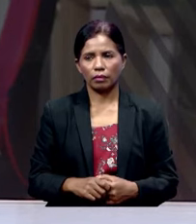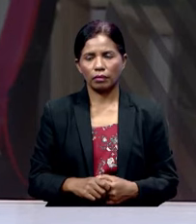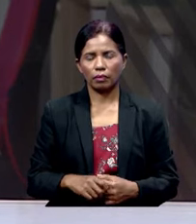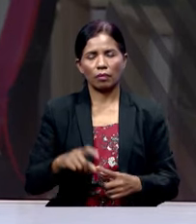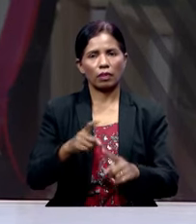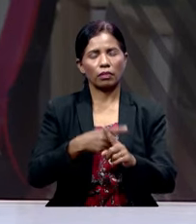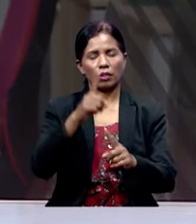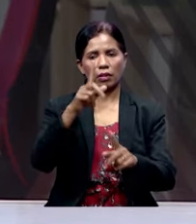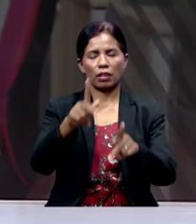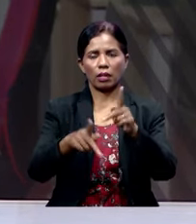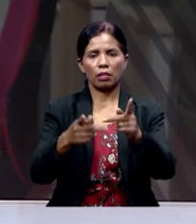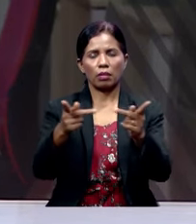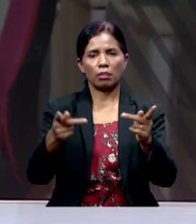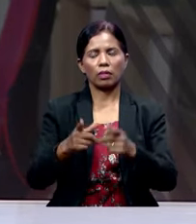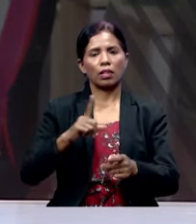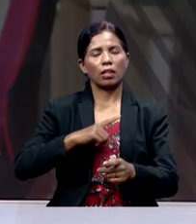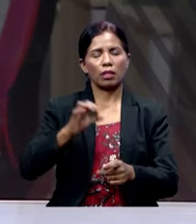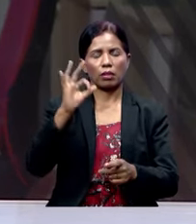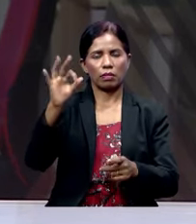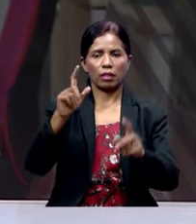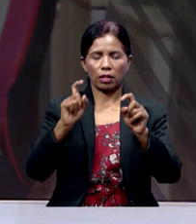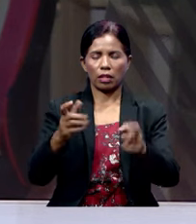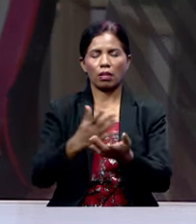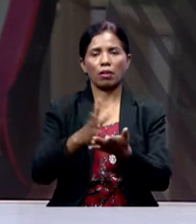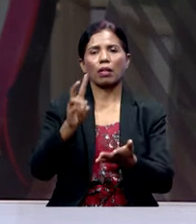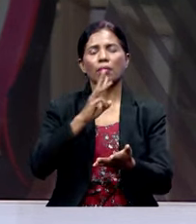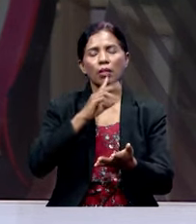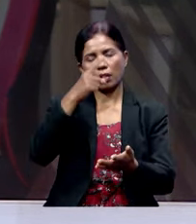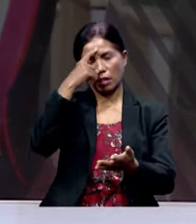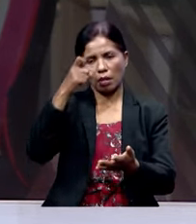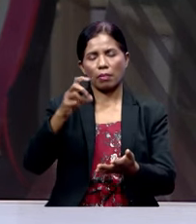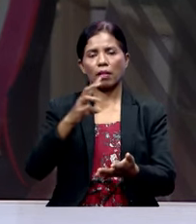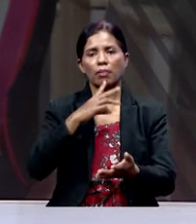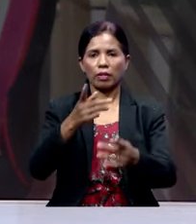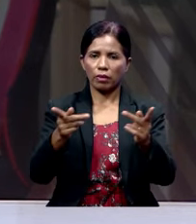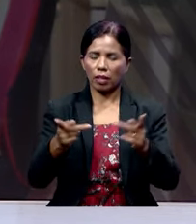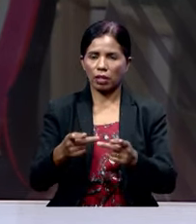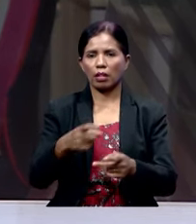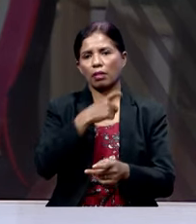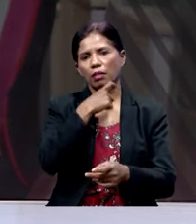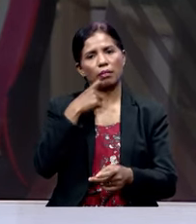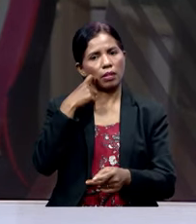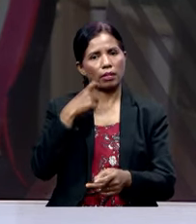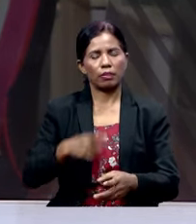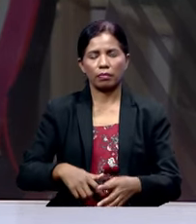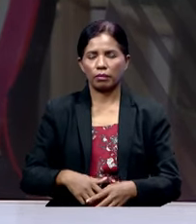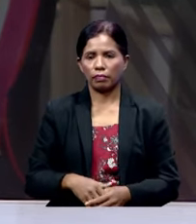Fulani de ona komunidade e apóstolo te foho tem que só saber tamba be matan sira maran.